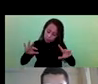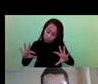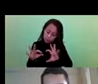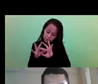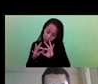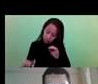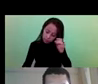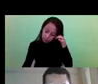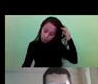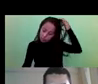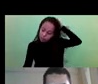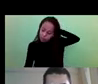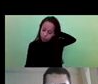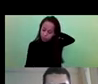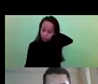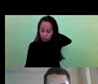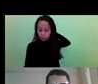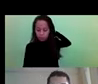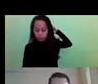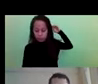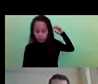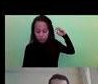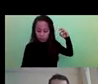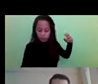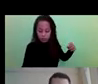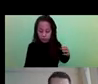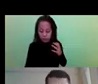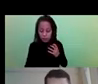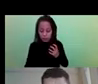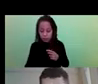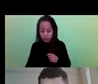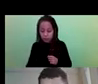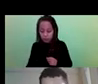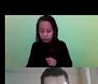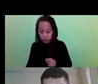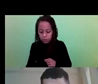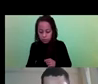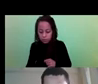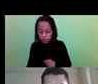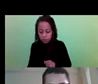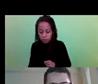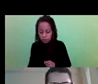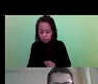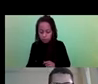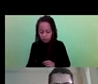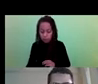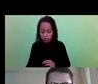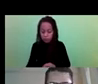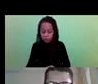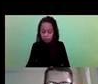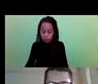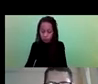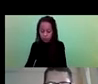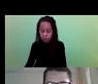aí, nesse quadro, que eu vou explorar um pouco com vocês, nesse quadro, nós